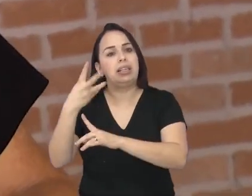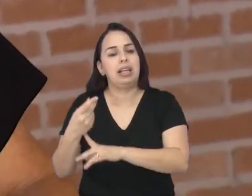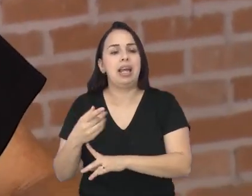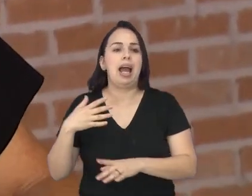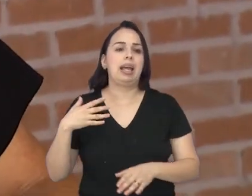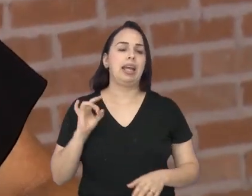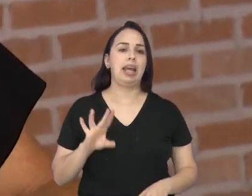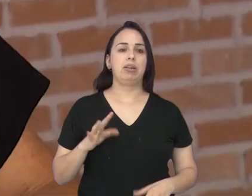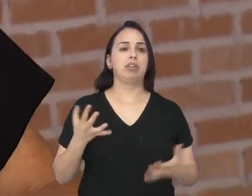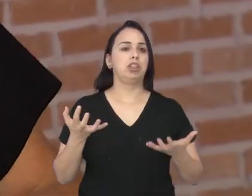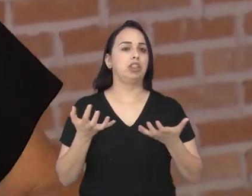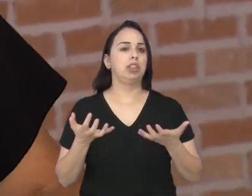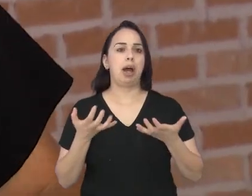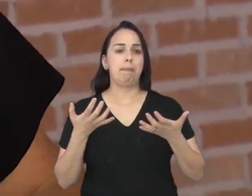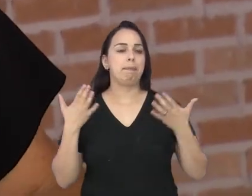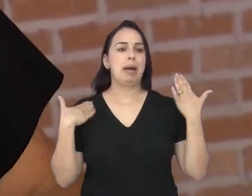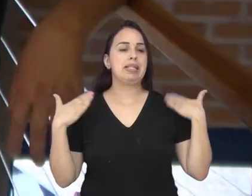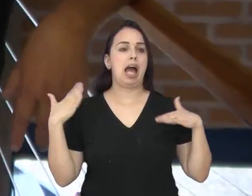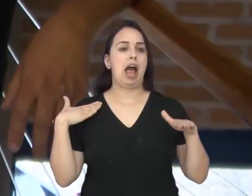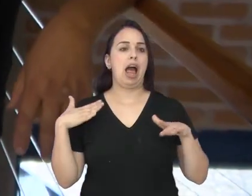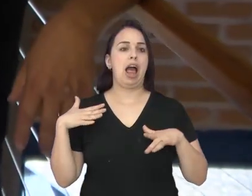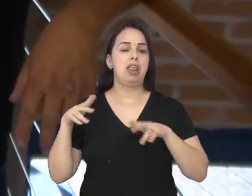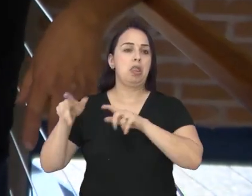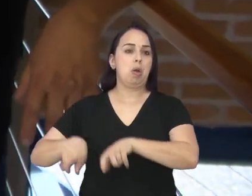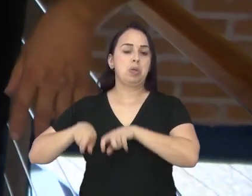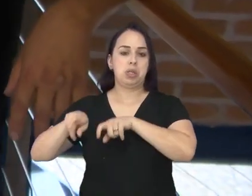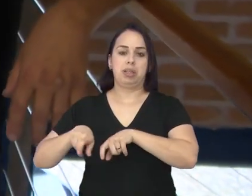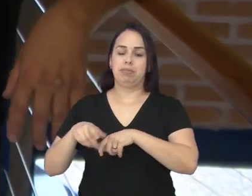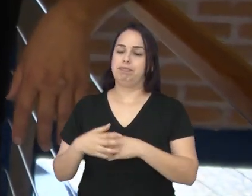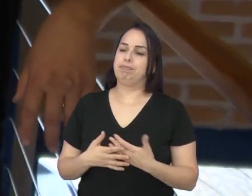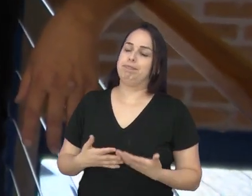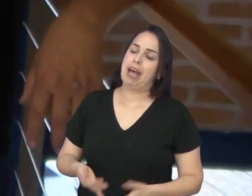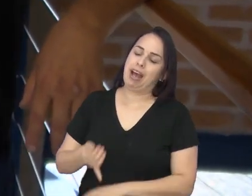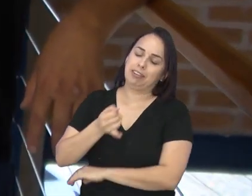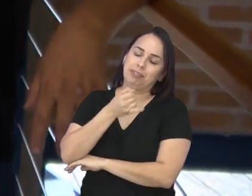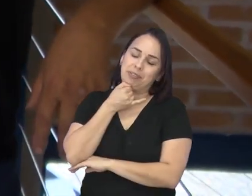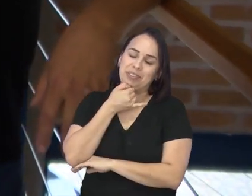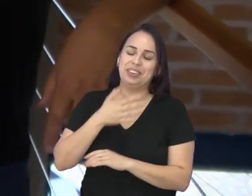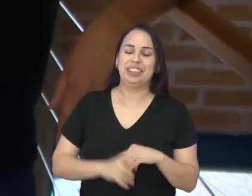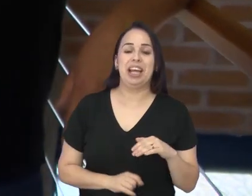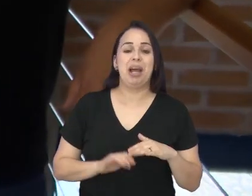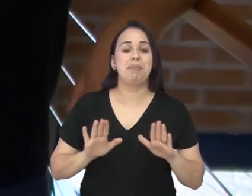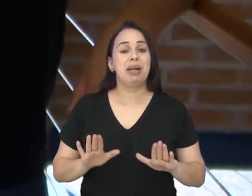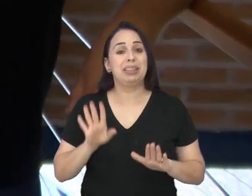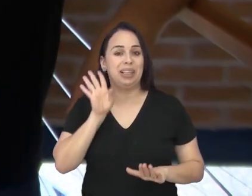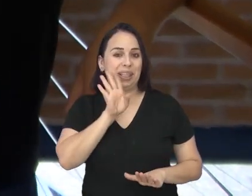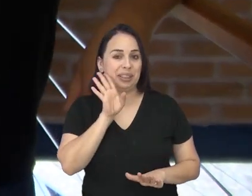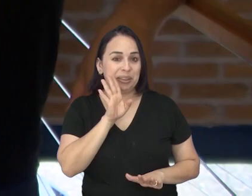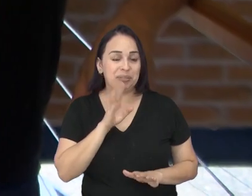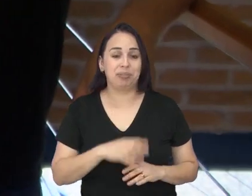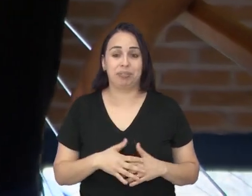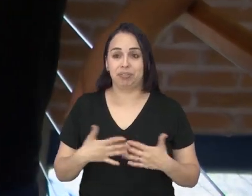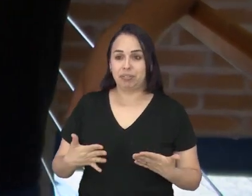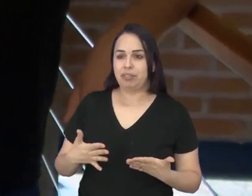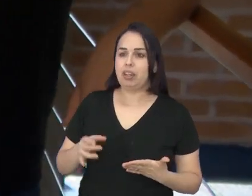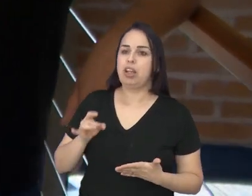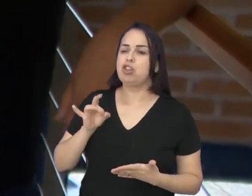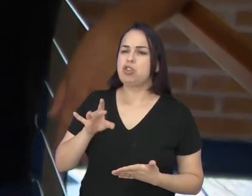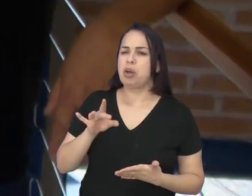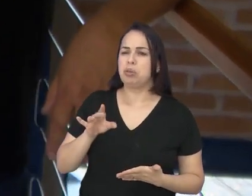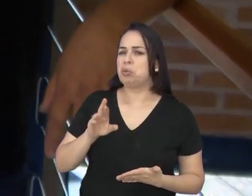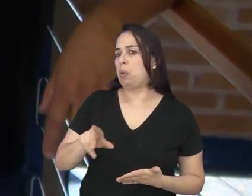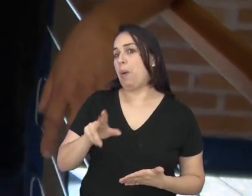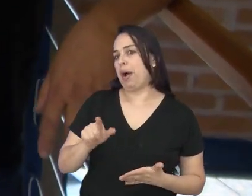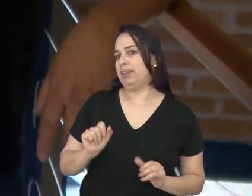passar o final de semana no campo. Não vai dar, então. Não, mas legal. E aí não é só isso,